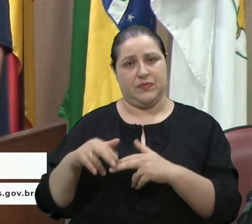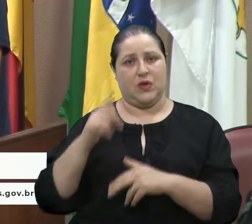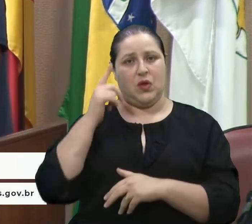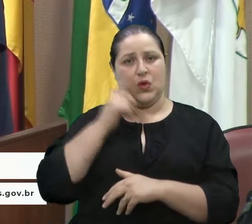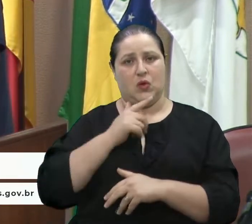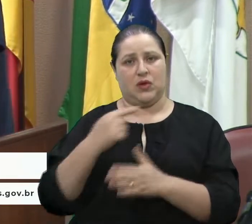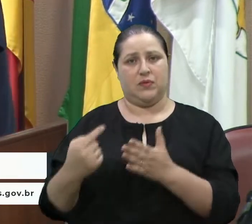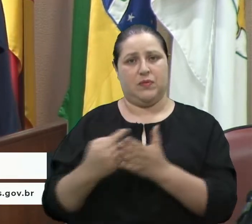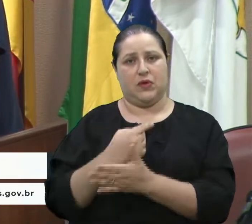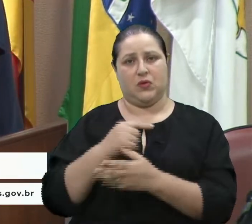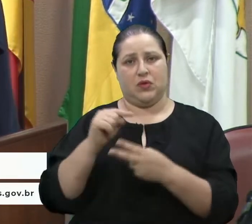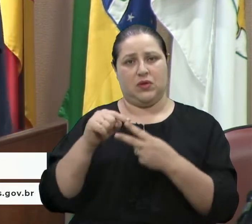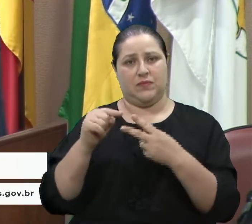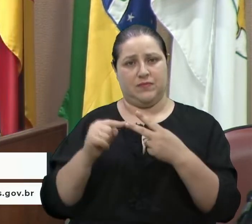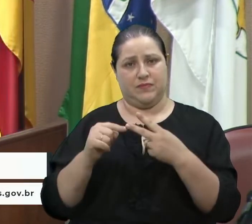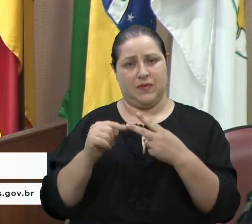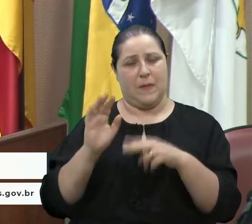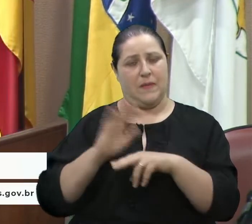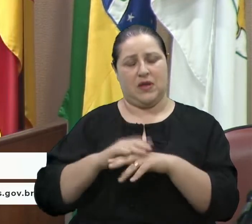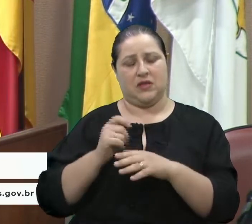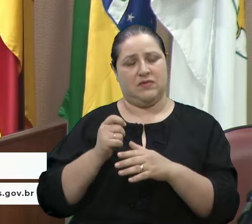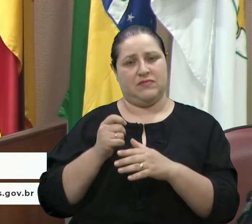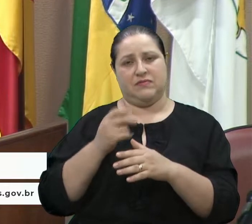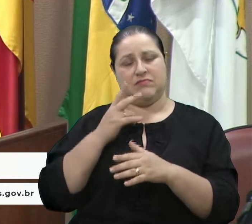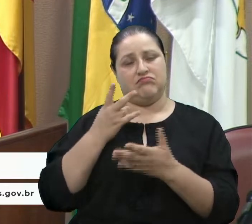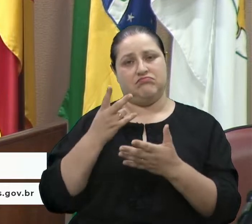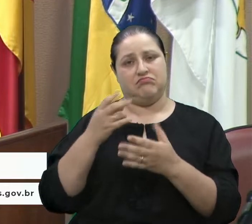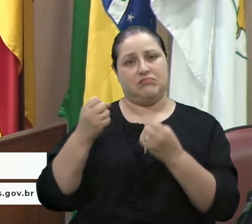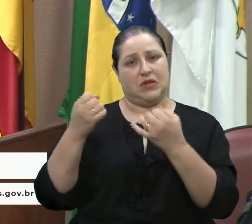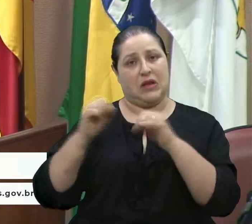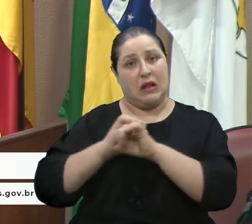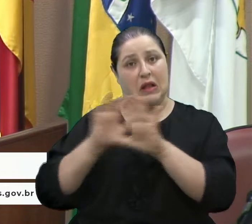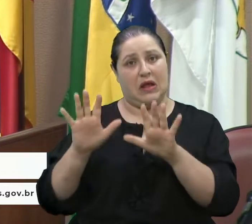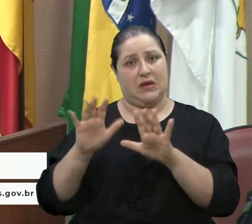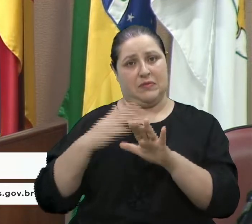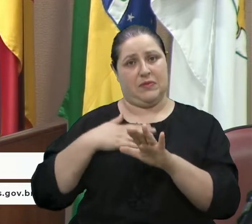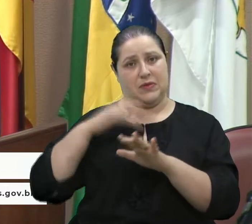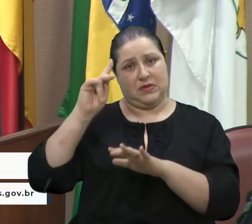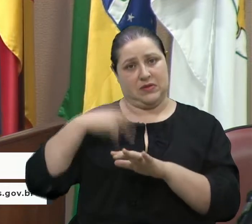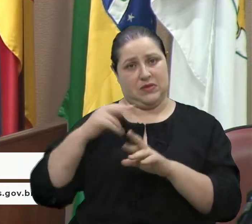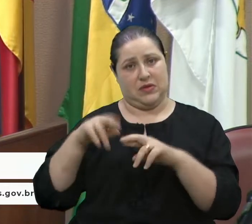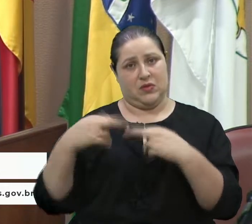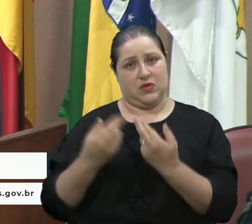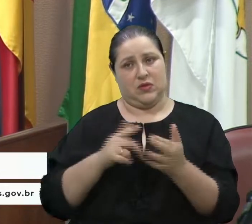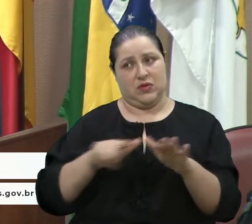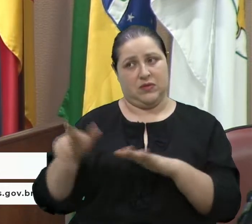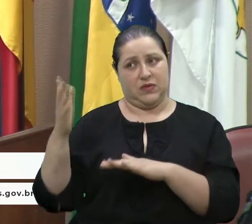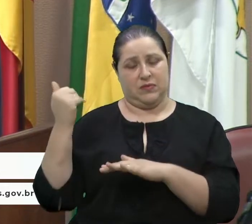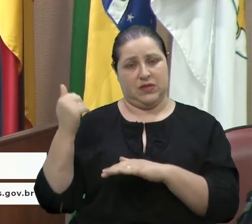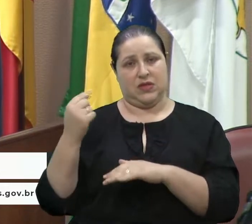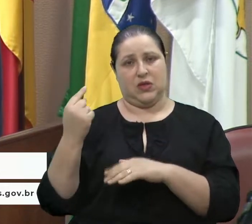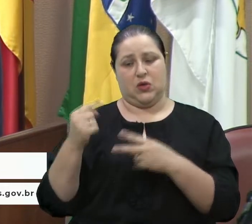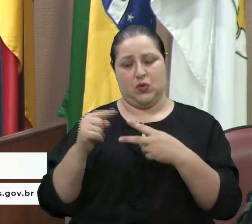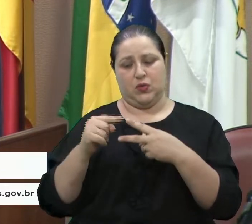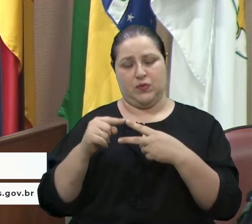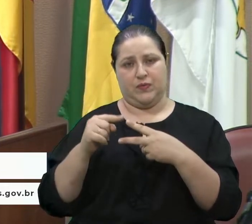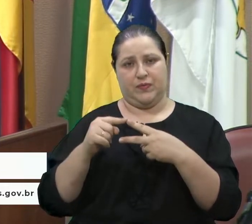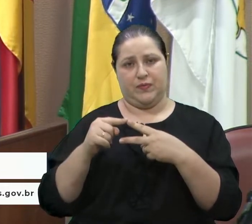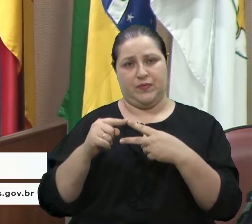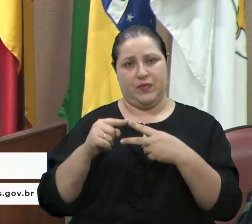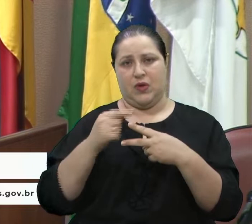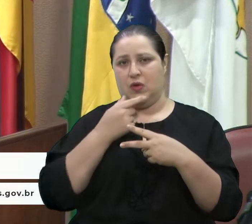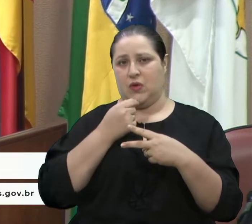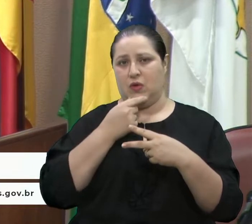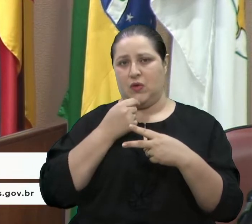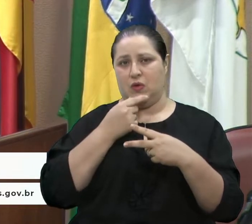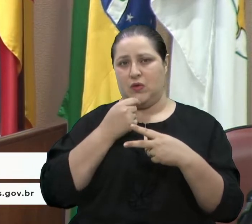2 questionamentos de forma mais incisiva a mim, naquela sessão. Um deles foi sobre a parcialidade do juiz Sérgio